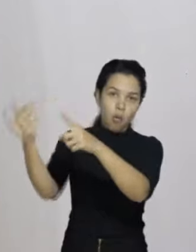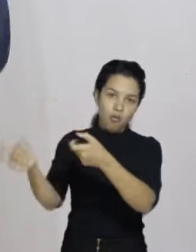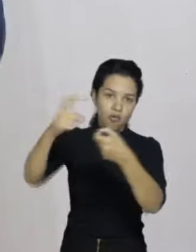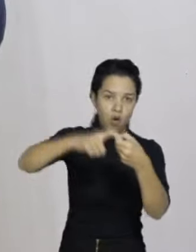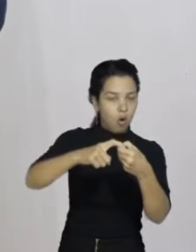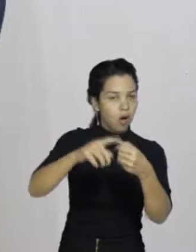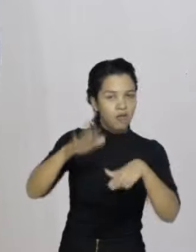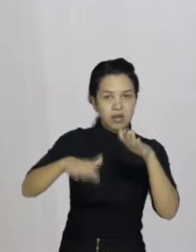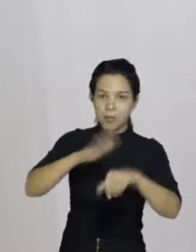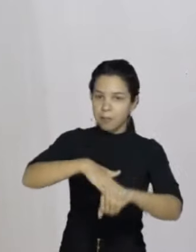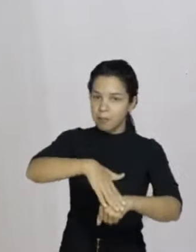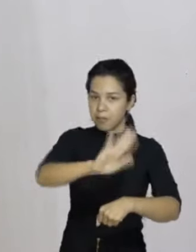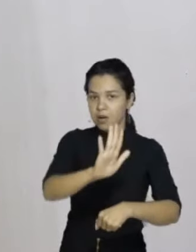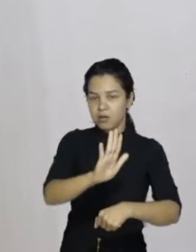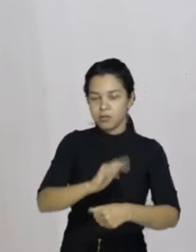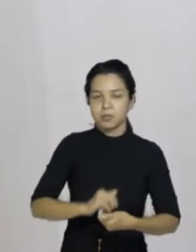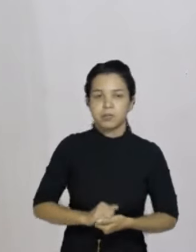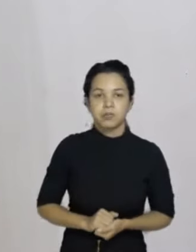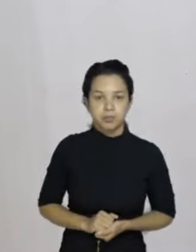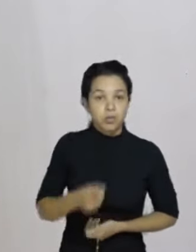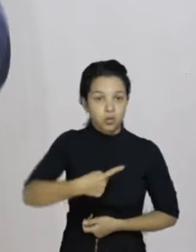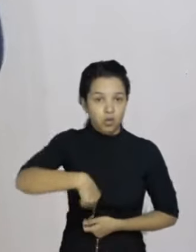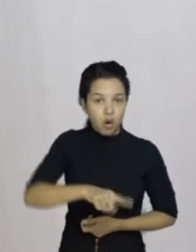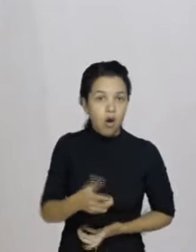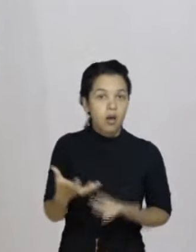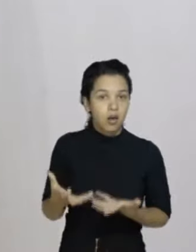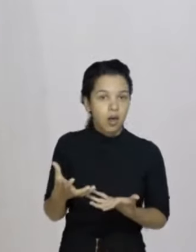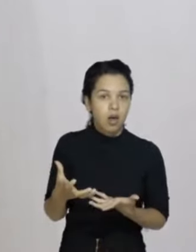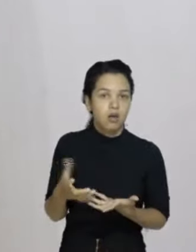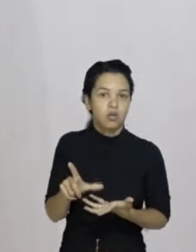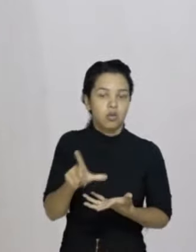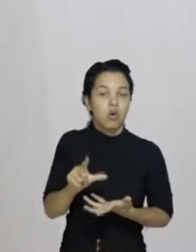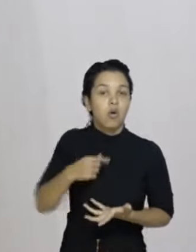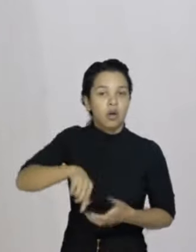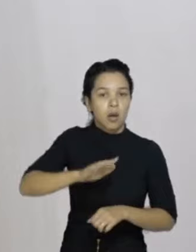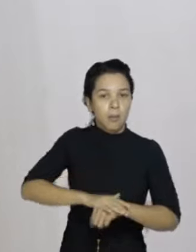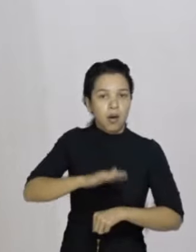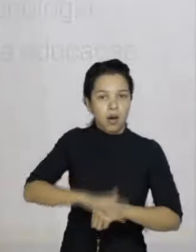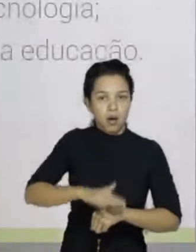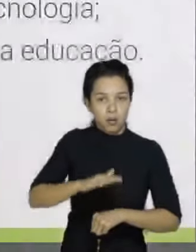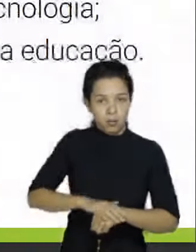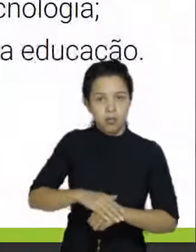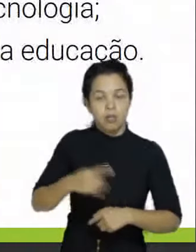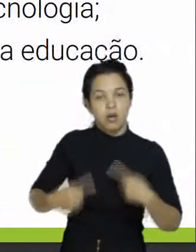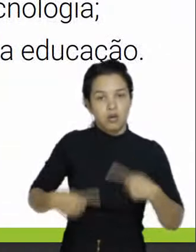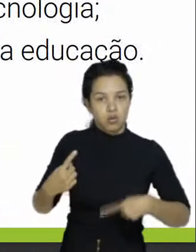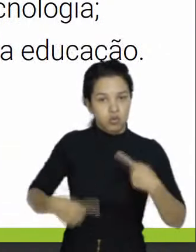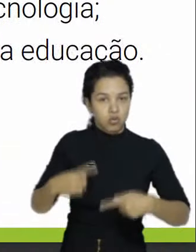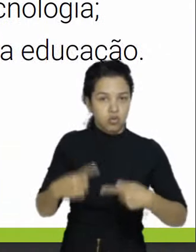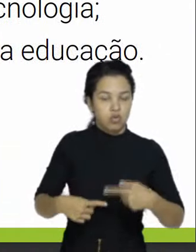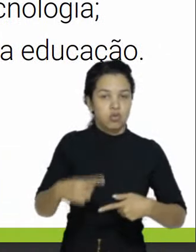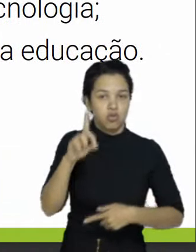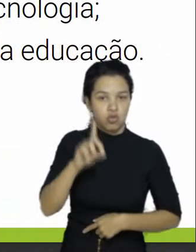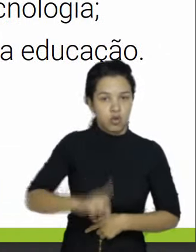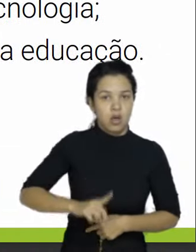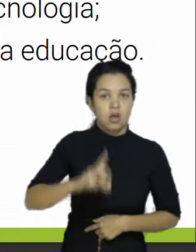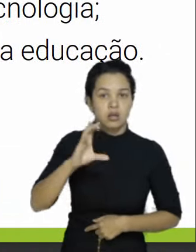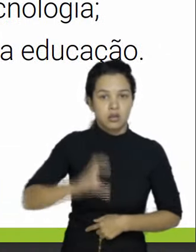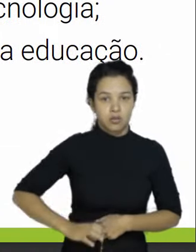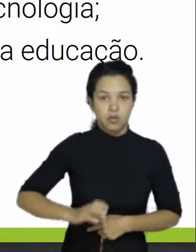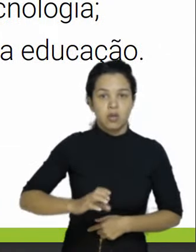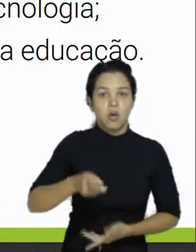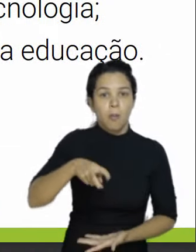nós queremos a gente quer escolher mais autonomia para legislar sobre direito civil penal águas de energia tecnologia